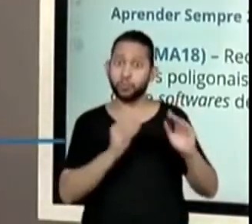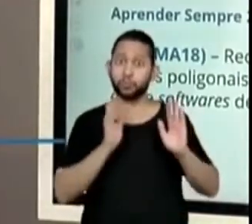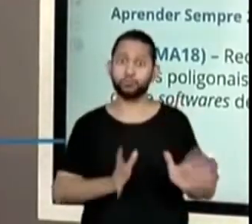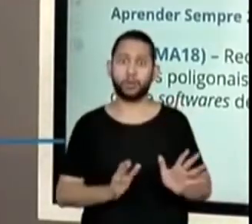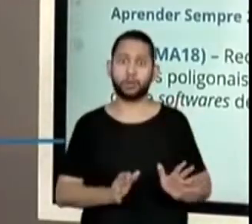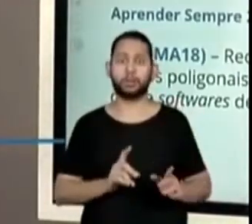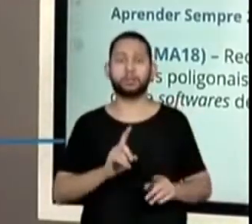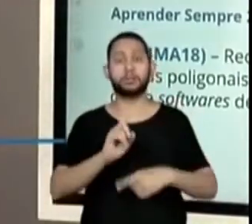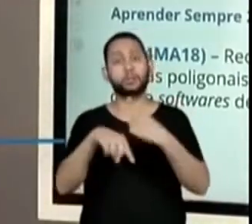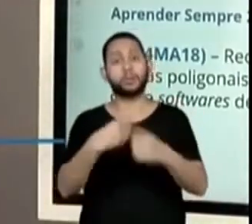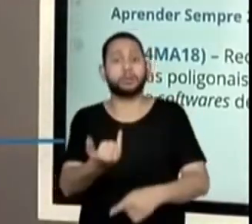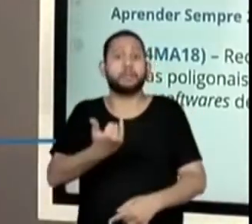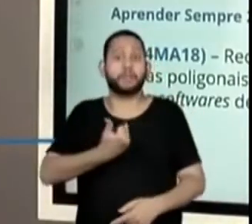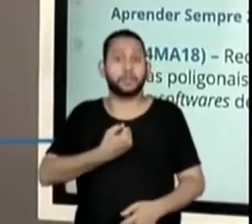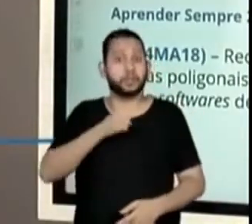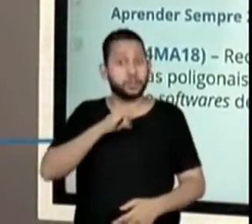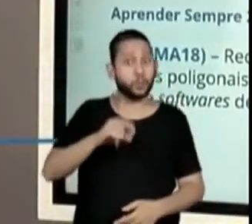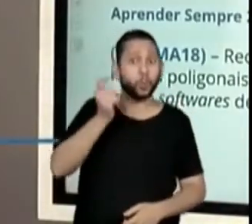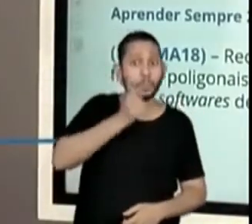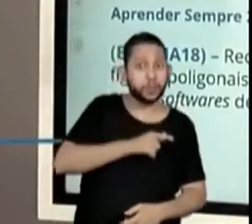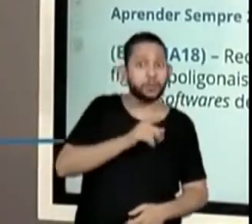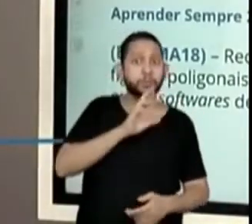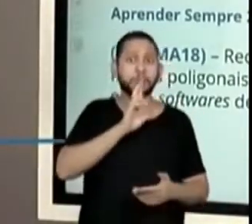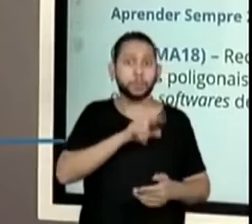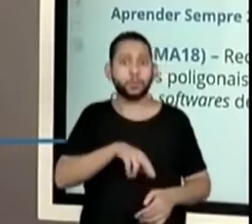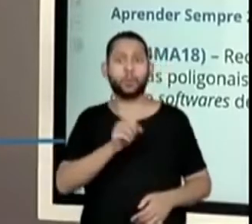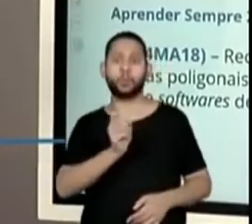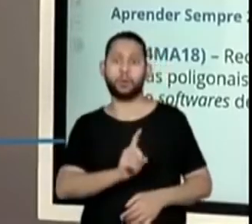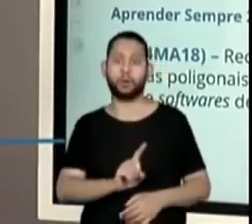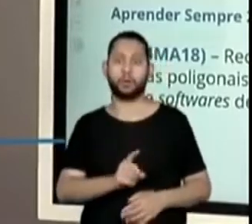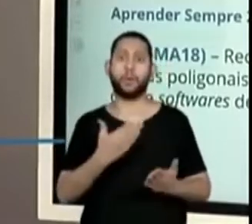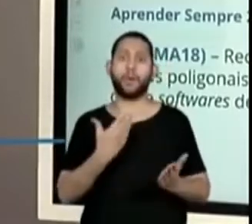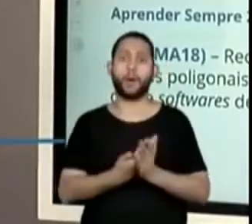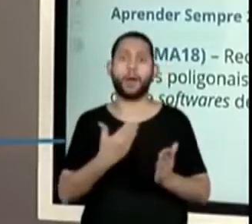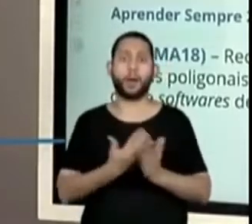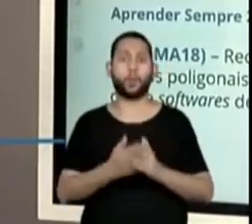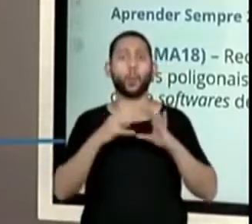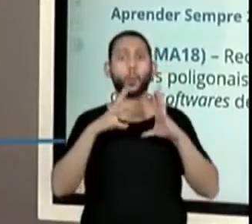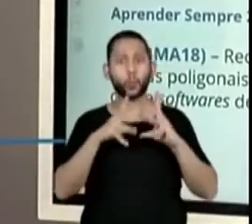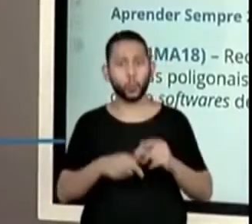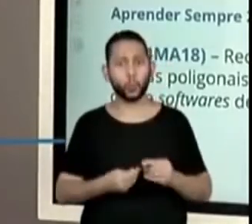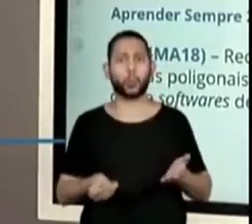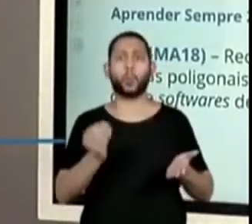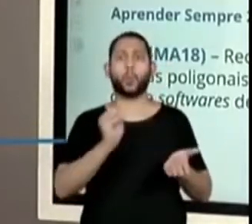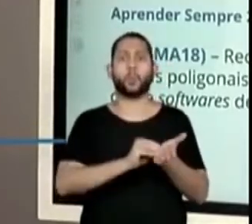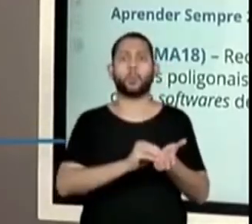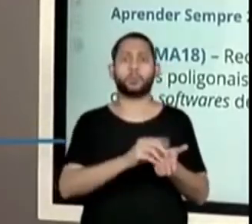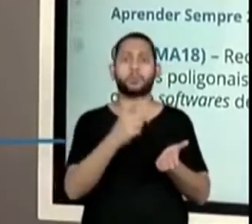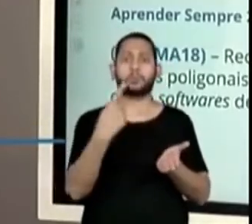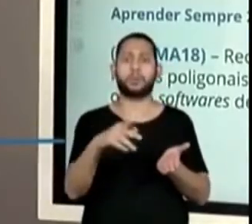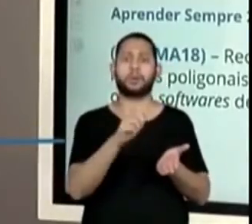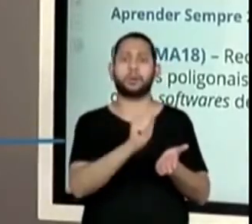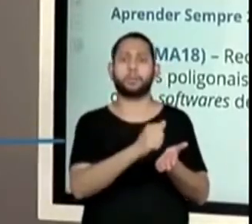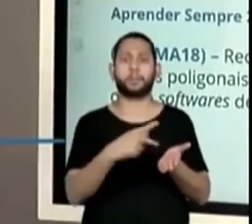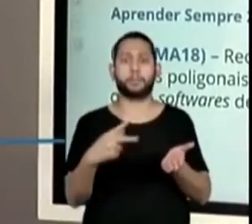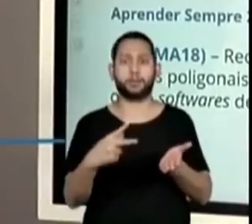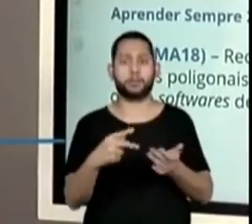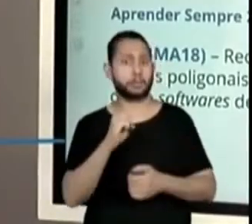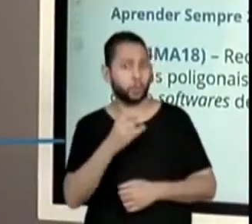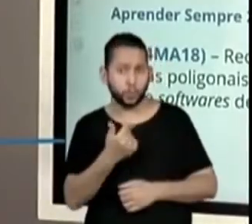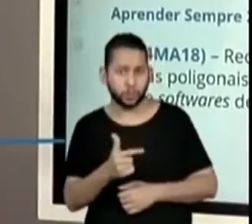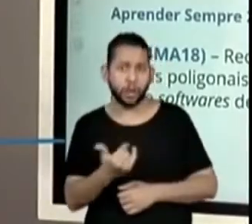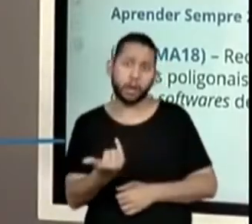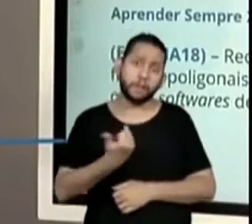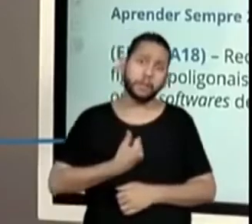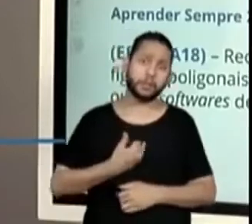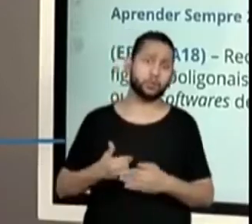tendo acesso às tarefas, tá bom? Todas as aulas estão todas em dias, tem uma tarefinha para fazer pelo aplicativo. Se por acaso não tiver,